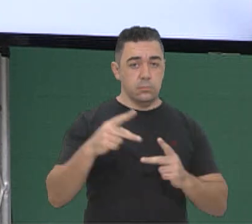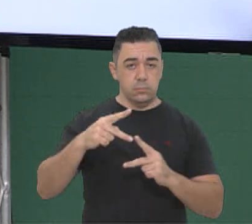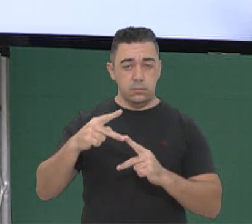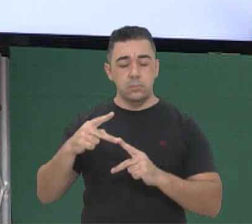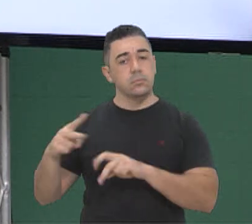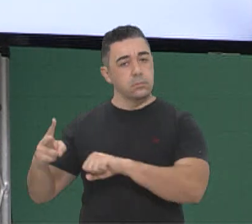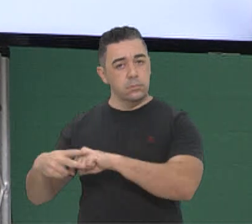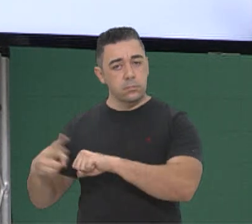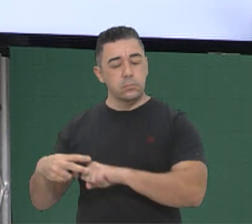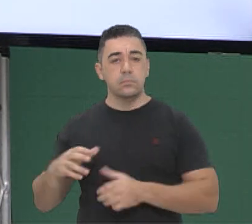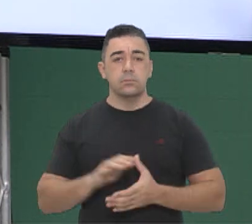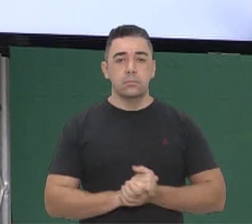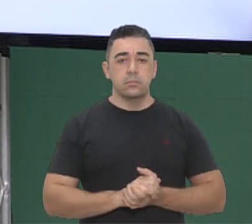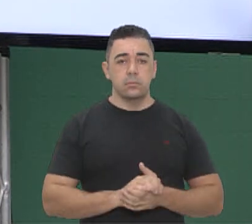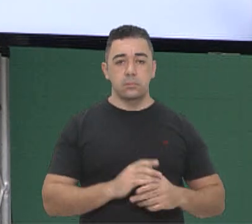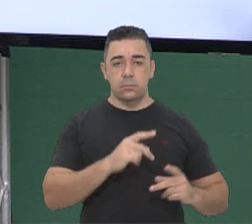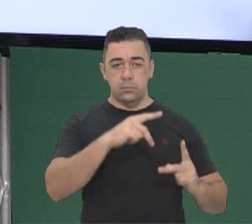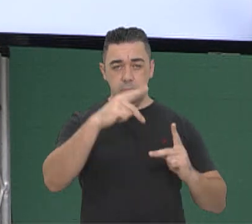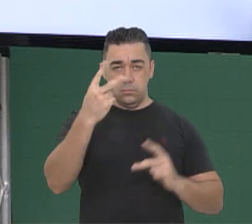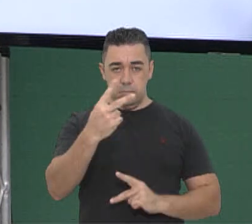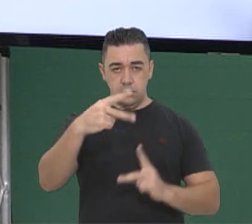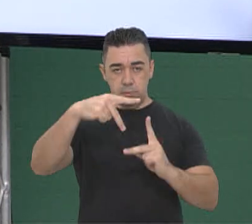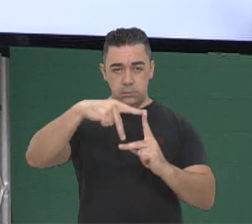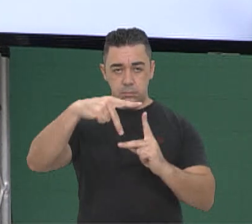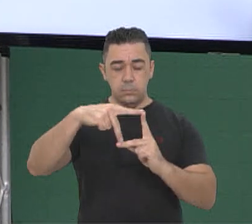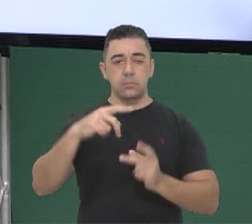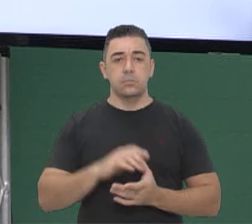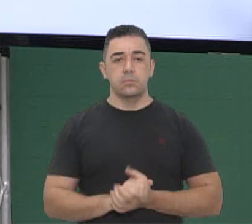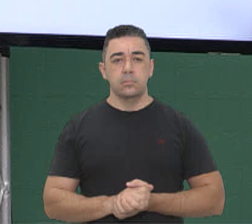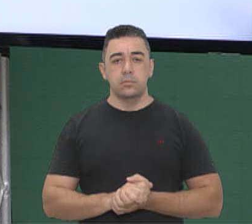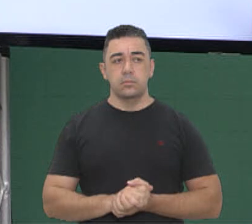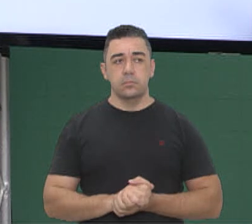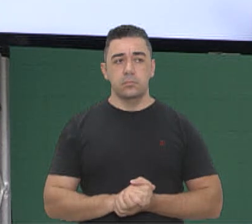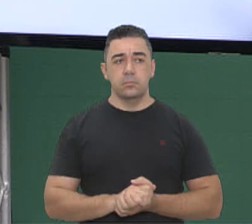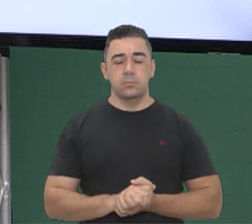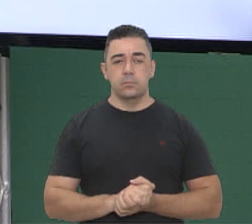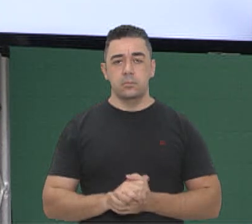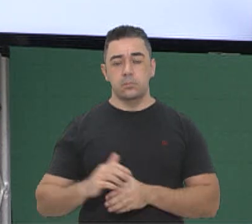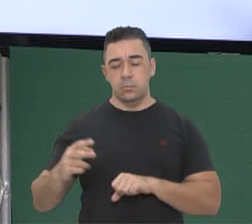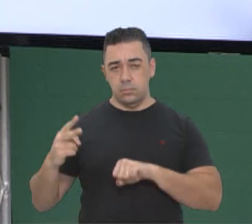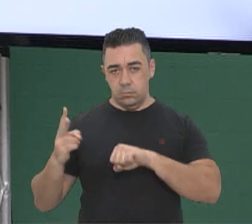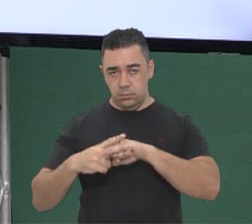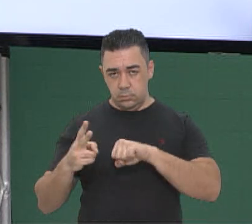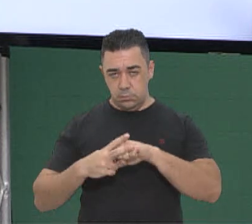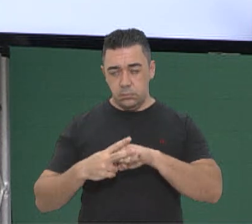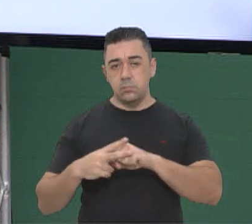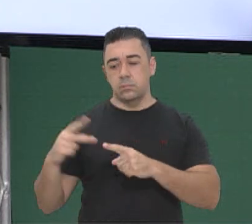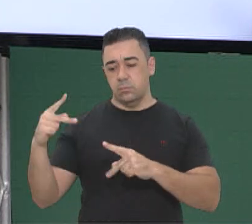infinitivo. Vinheta 2, vou a tomar sol. Verbo